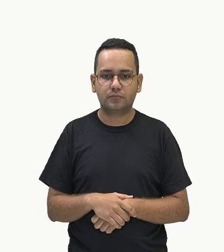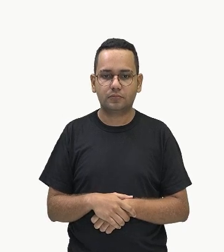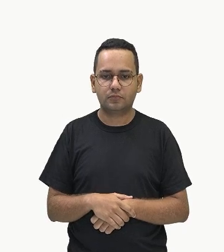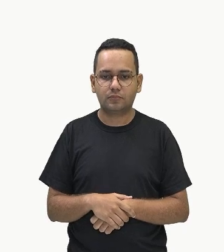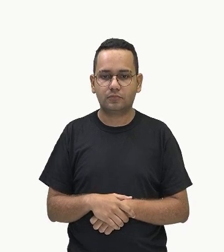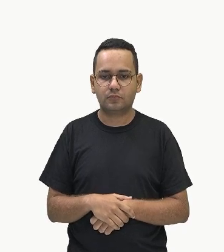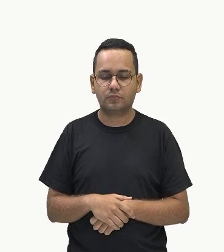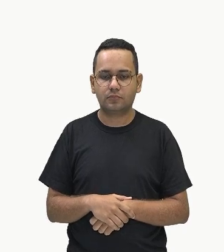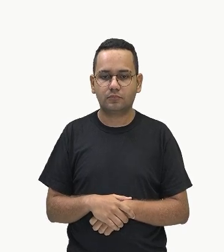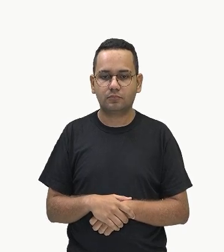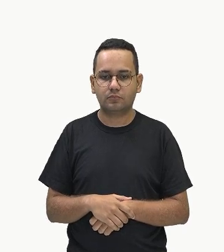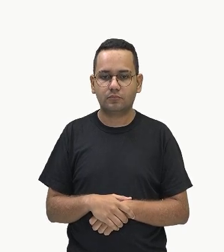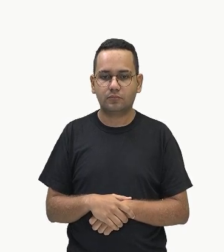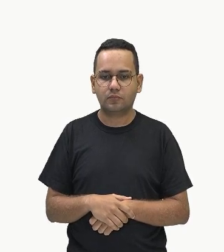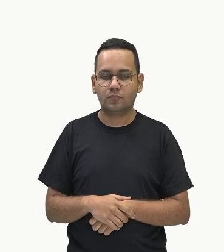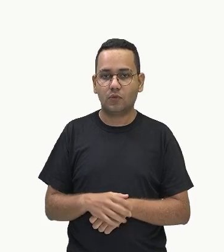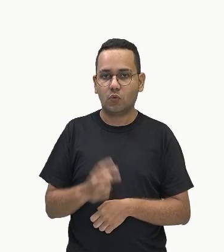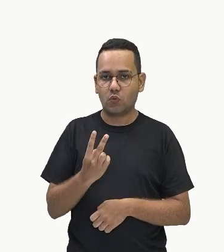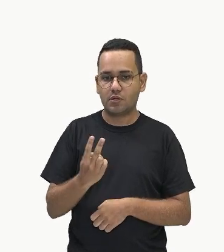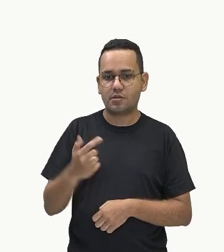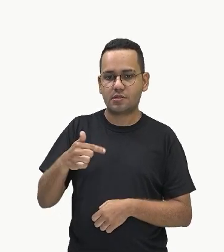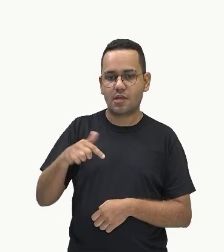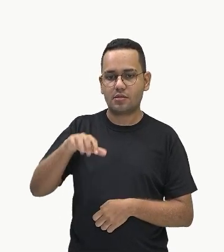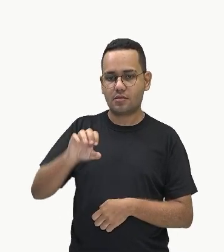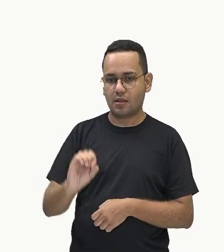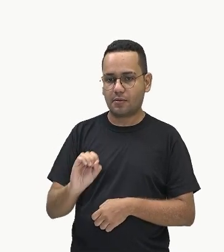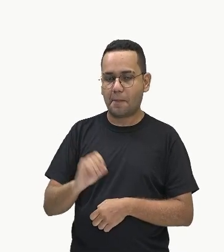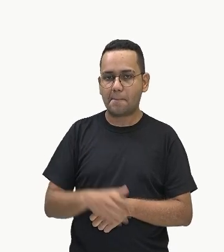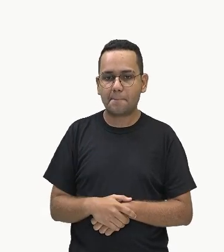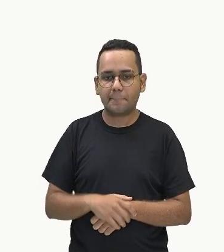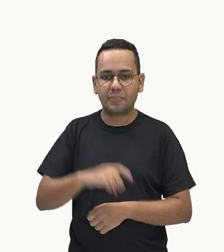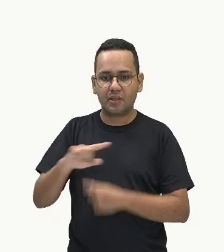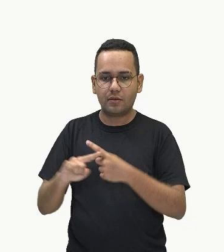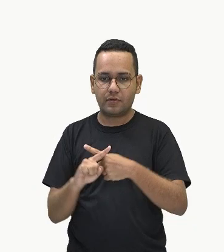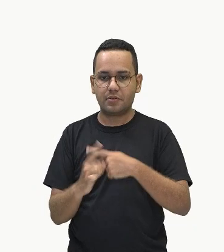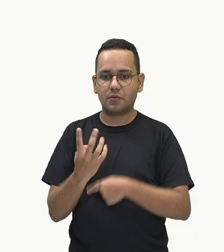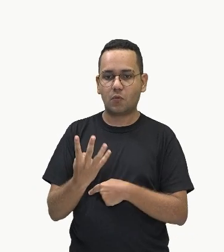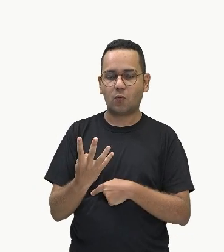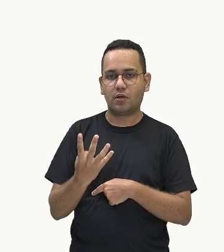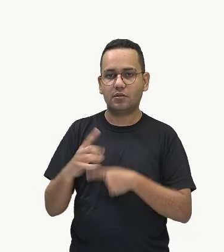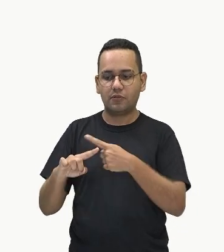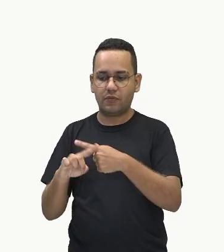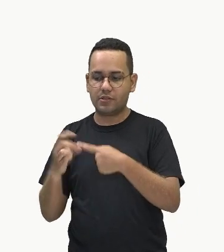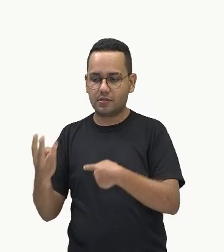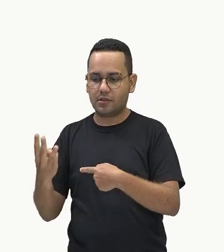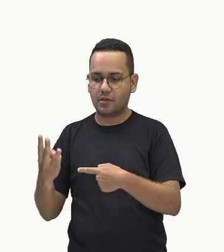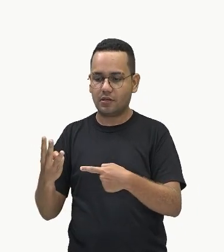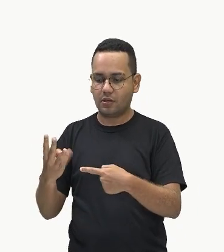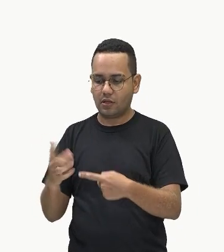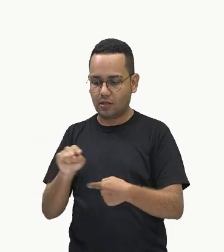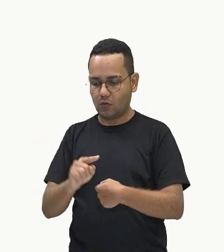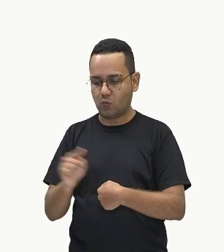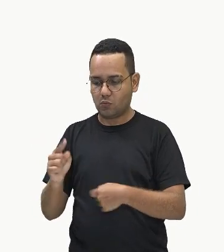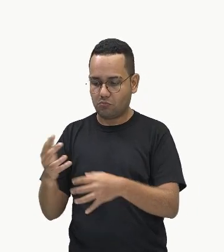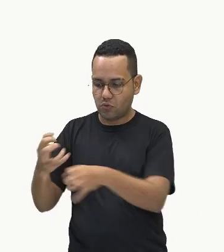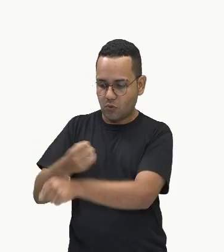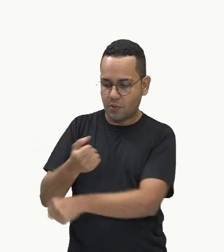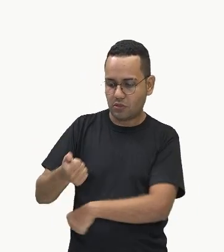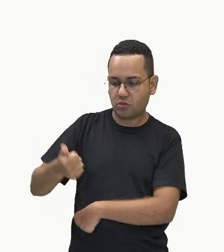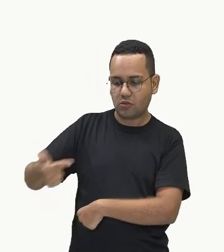E aí eu fico com 270 vezes 4 vezes 3, 12.